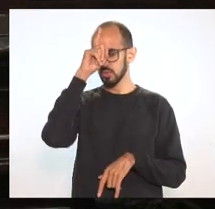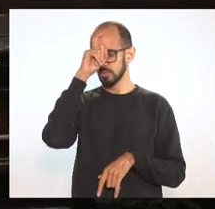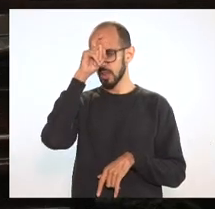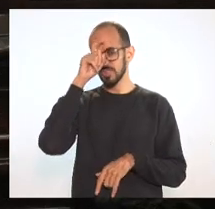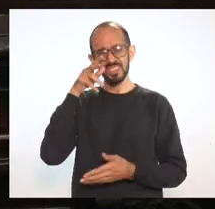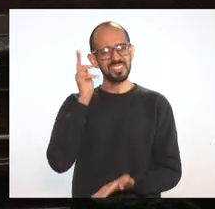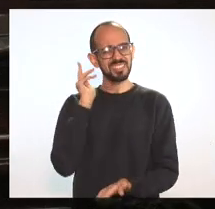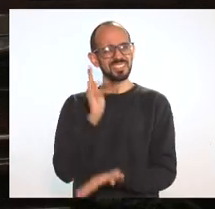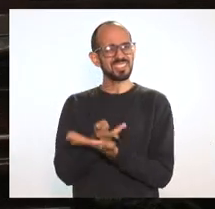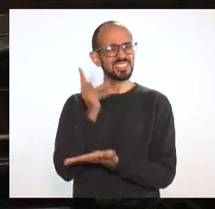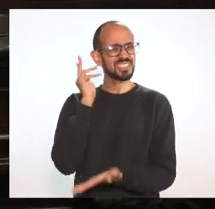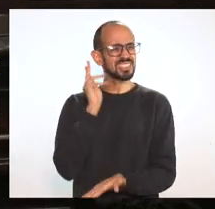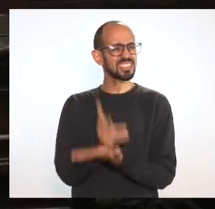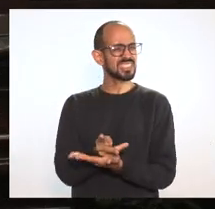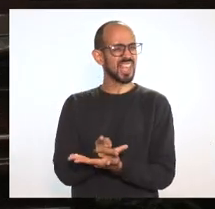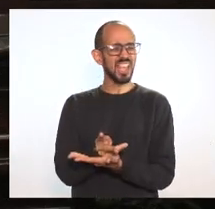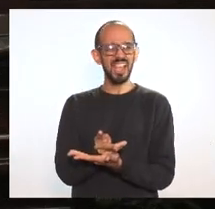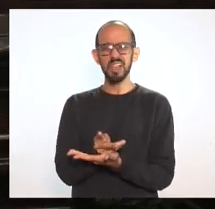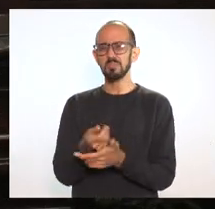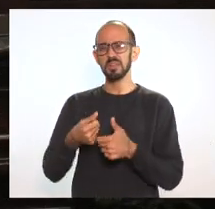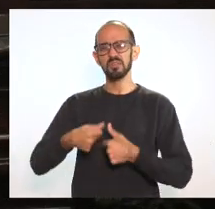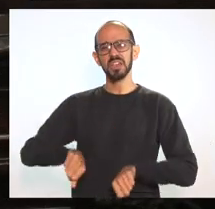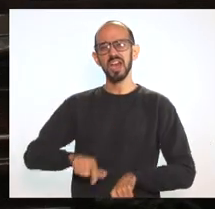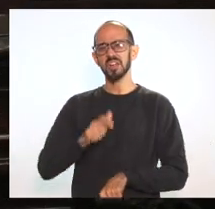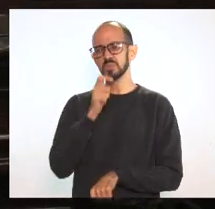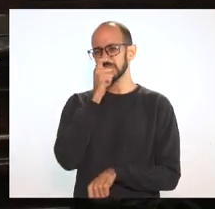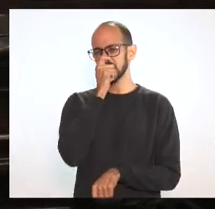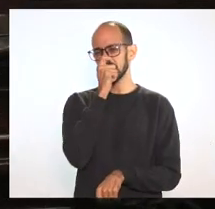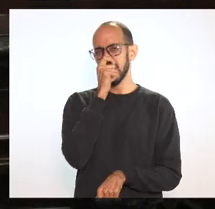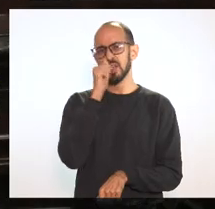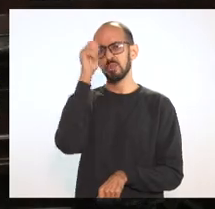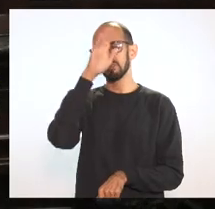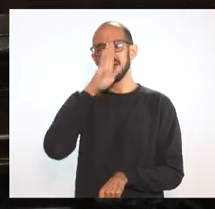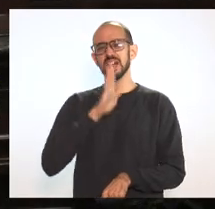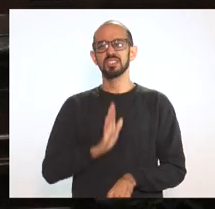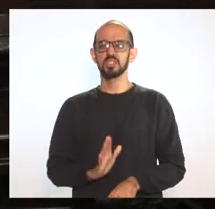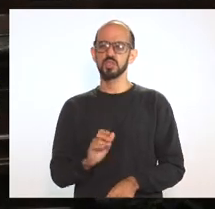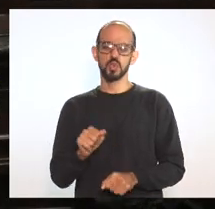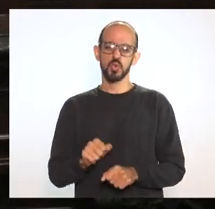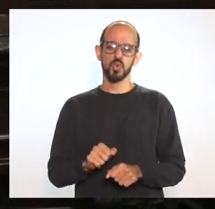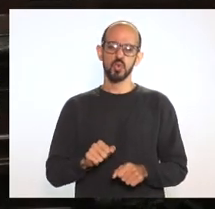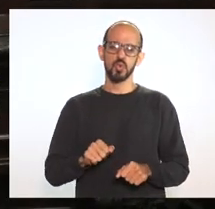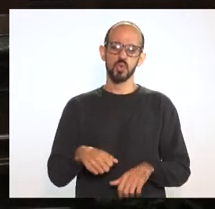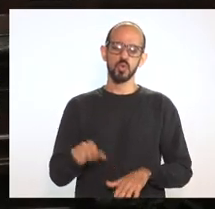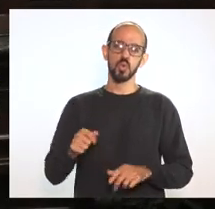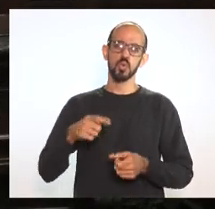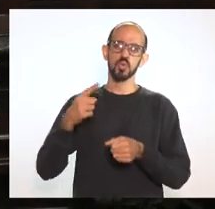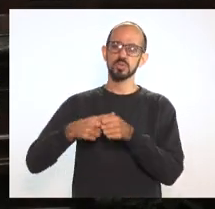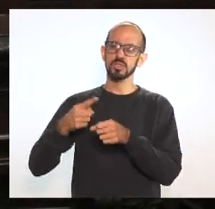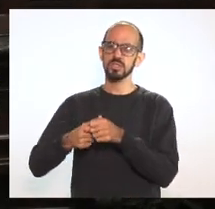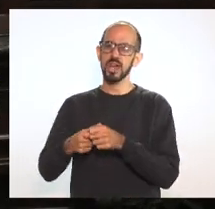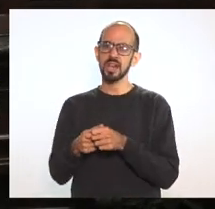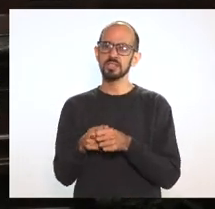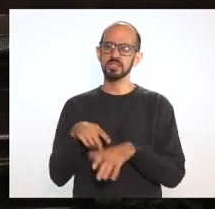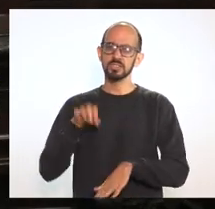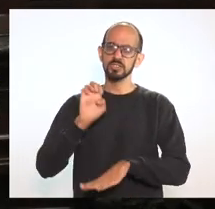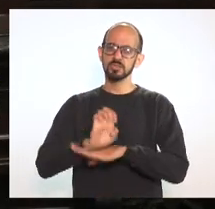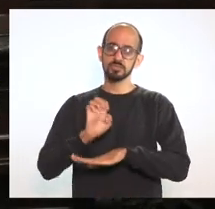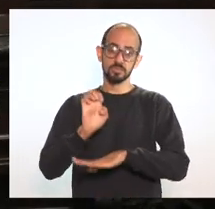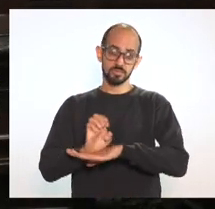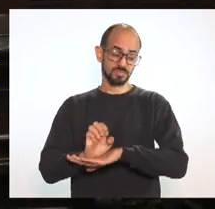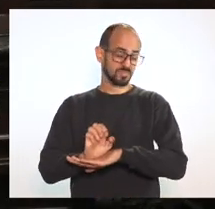tiveram cheios os leitos dos hospitais. A saúde do Brasil, dos municípios, dos estados que compõem a nossa